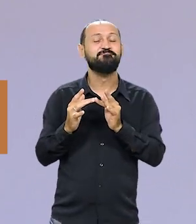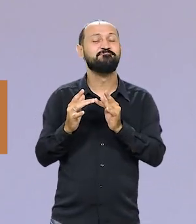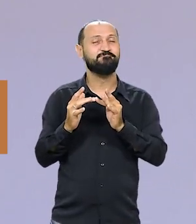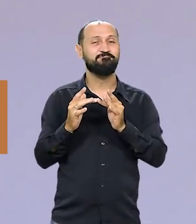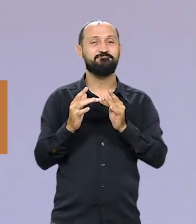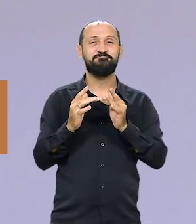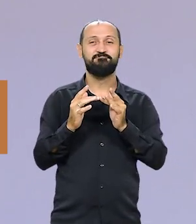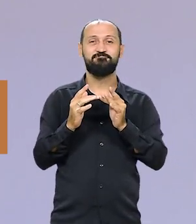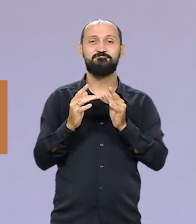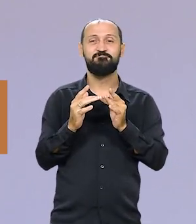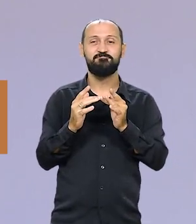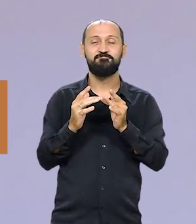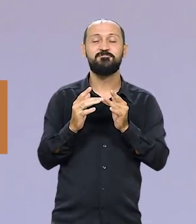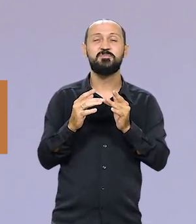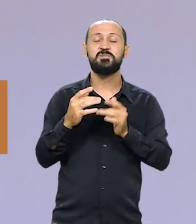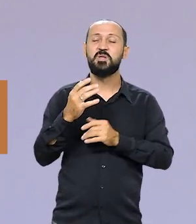vínculo